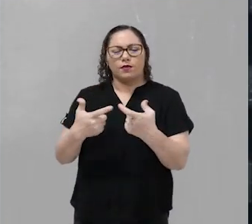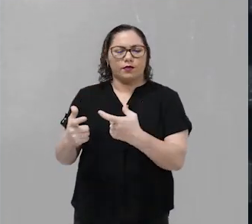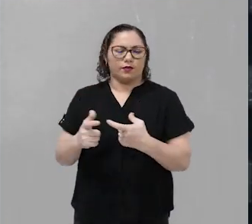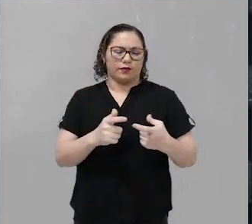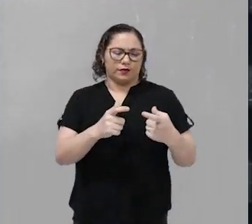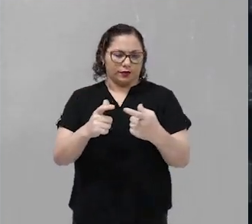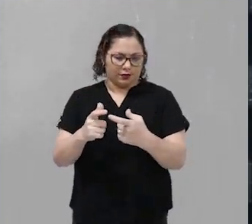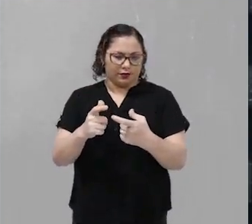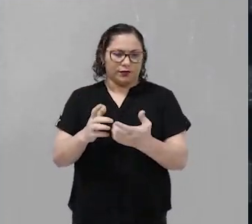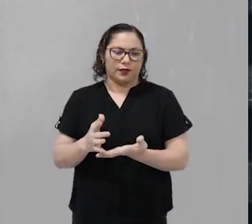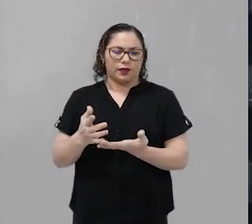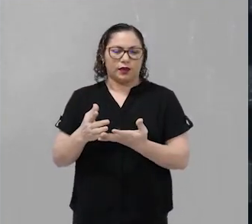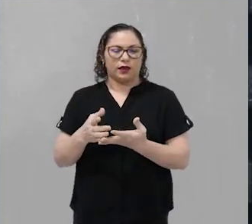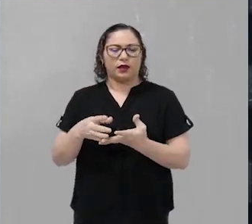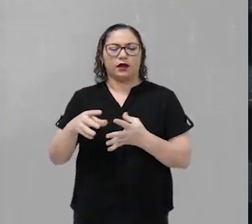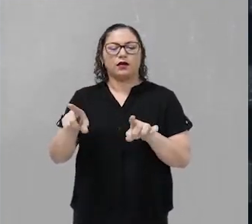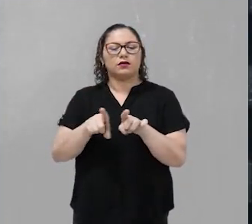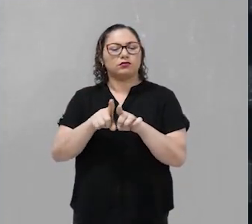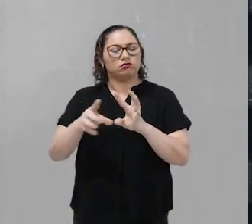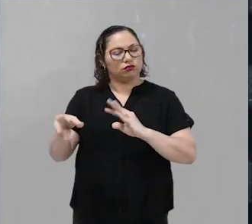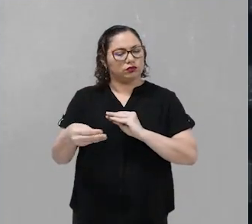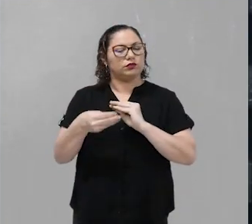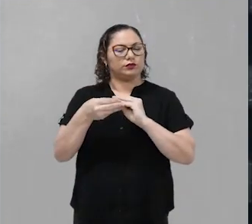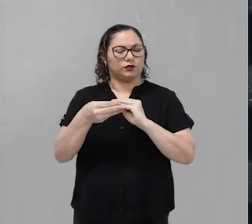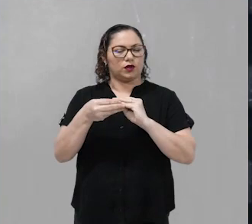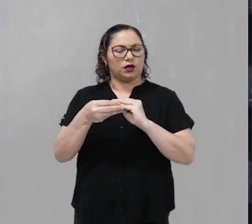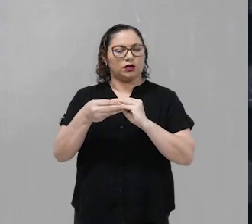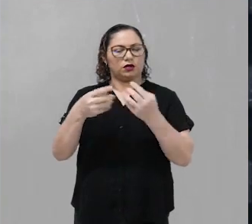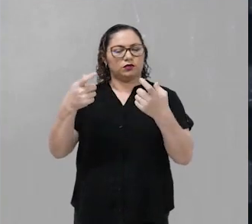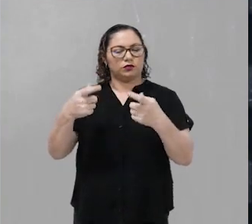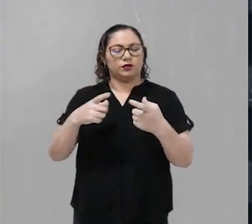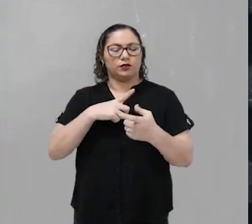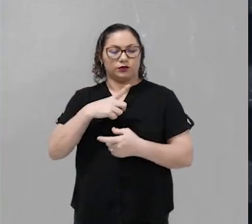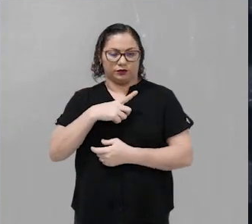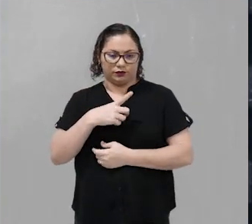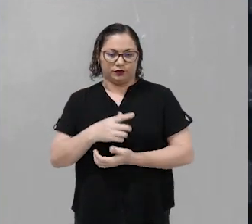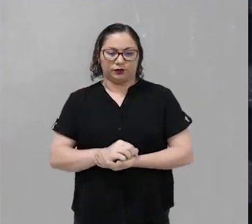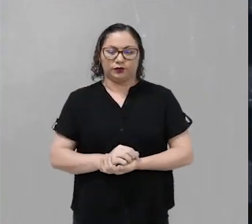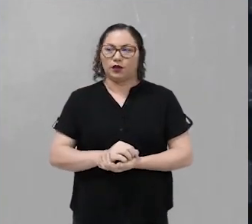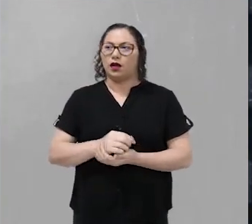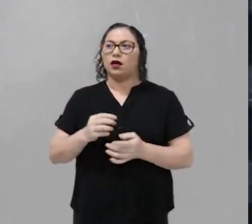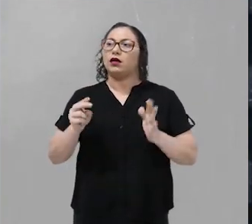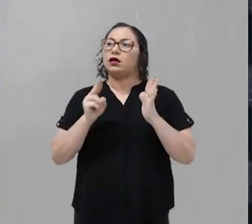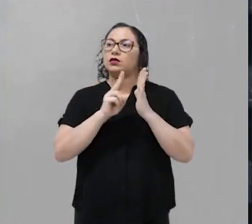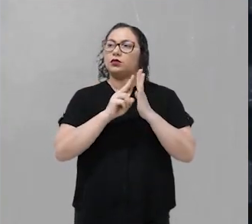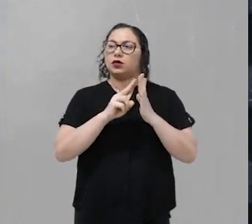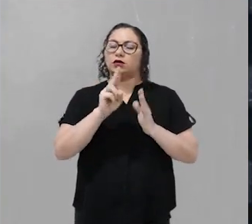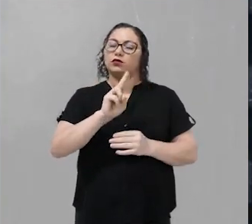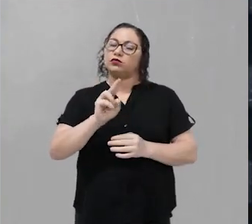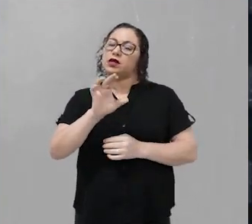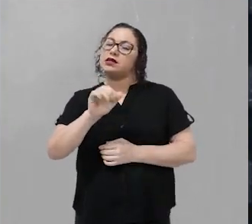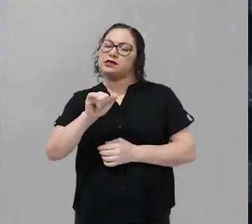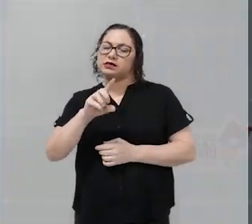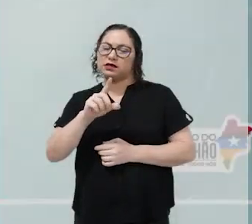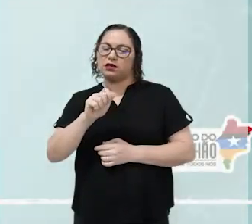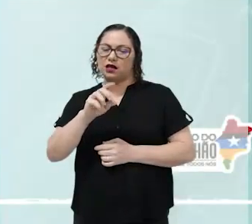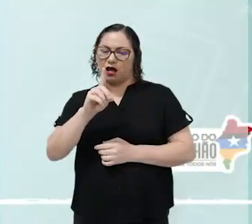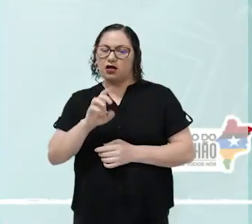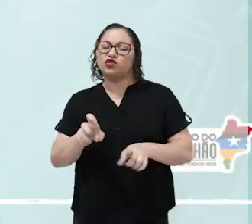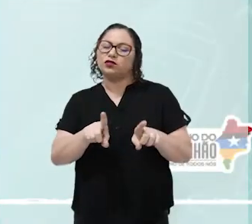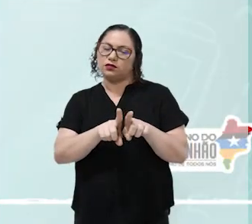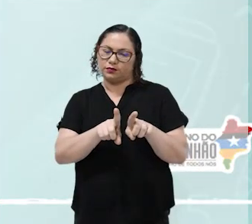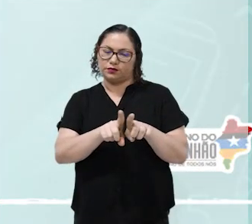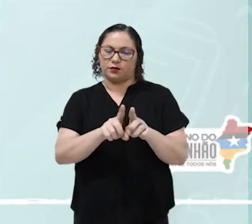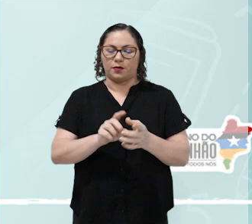paisagem, que também configura a existência desse espaço urbano, que a gente também chama de cidade. Então é